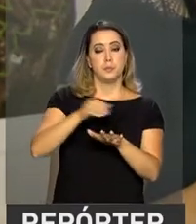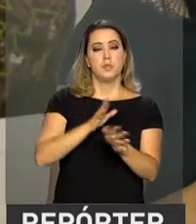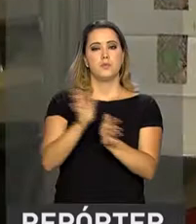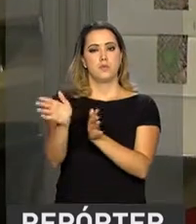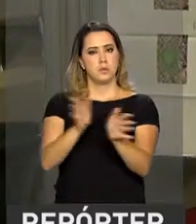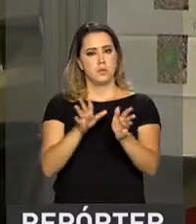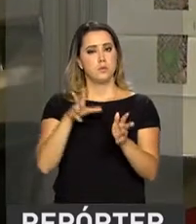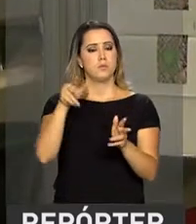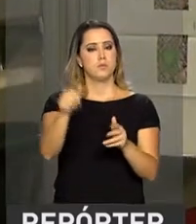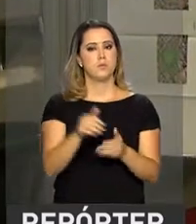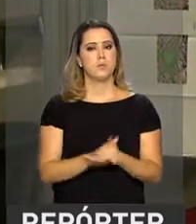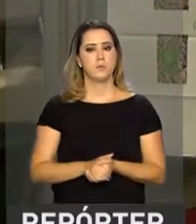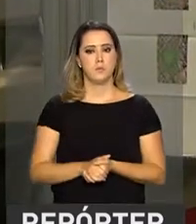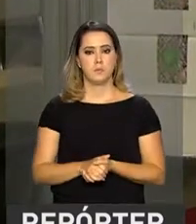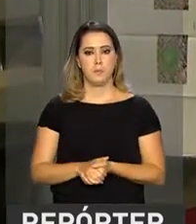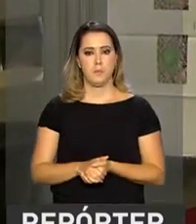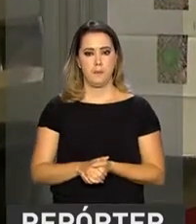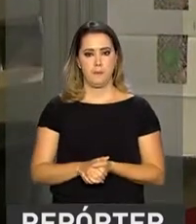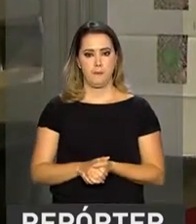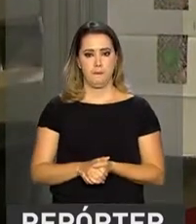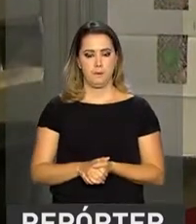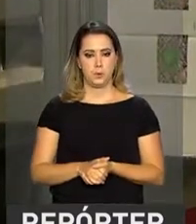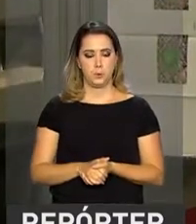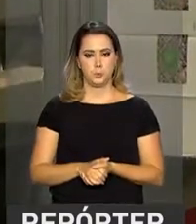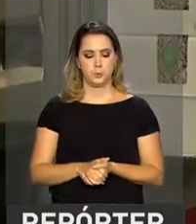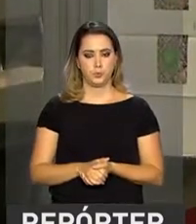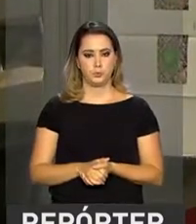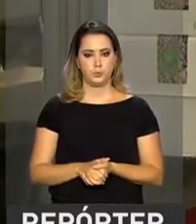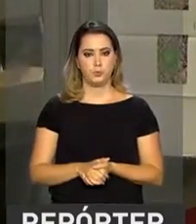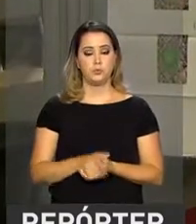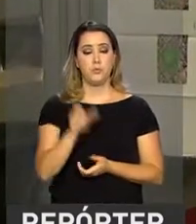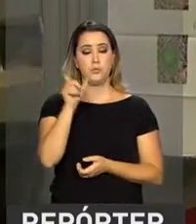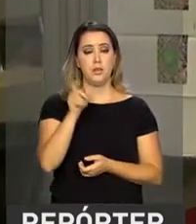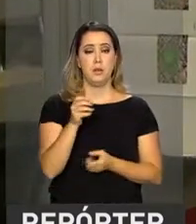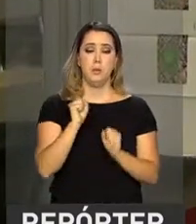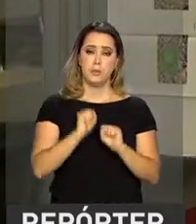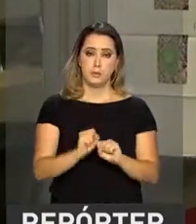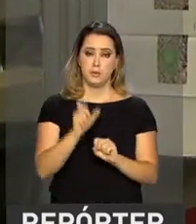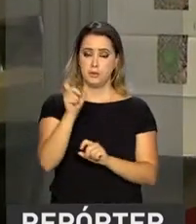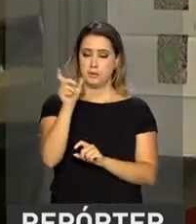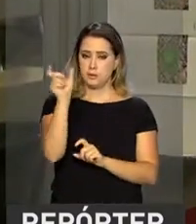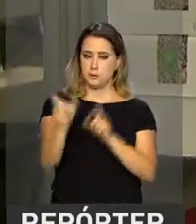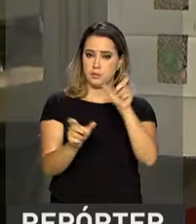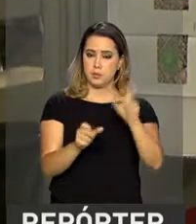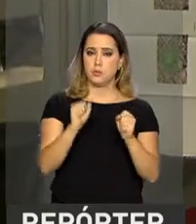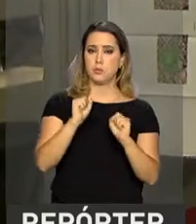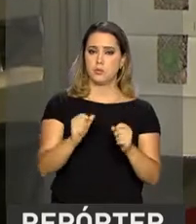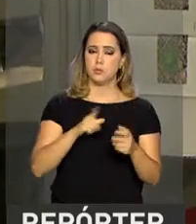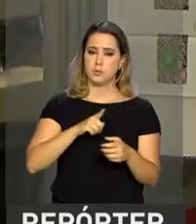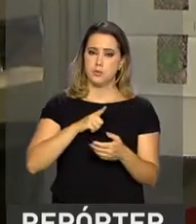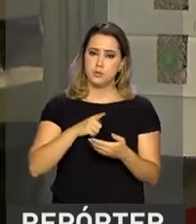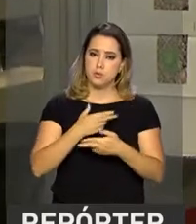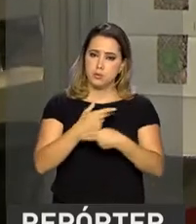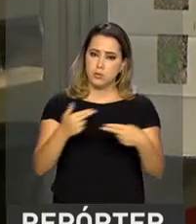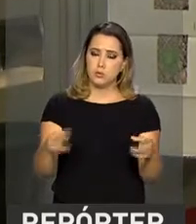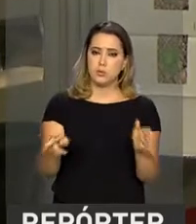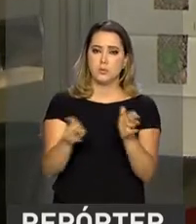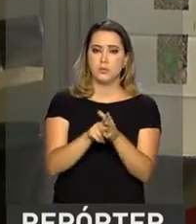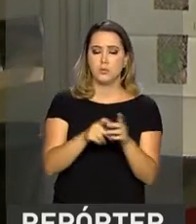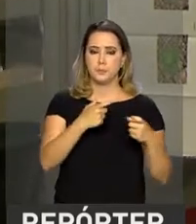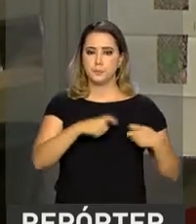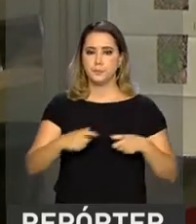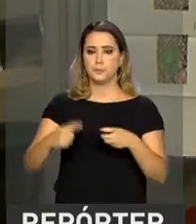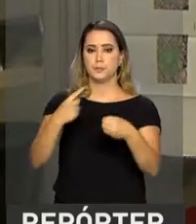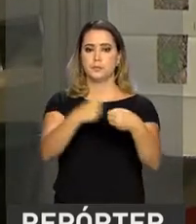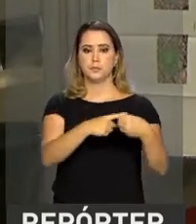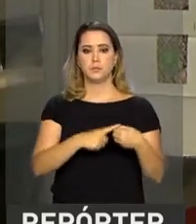todos. É permitir que essas pessoas, né, possam produzir conhecimento adequado às suas necessidades locais, né,